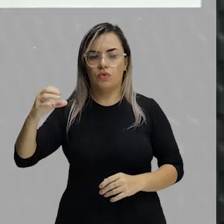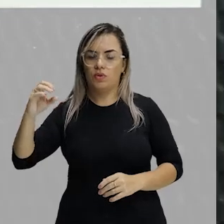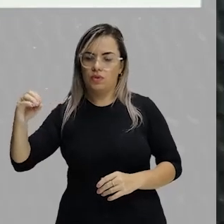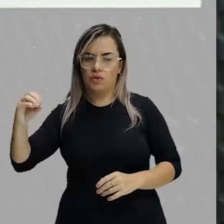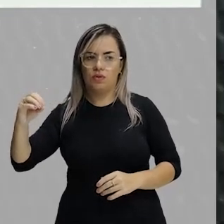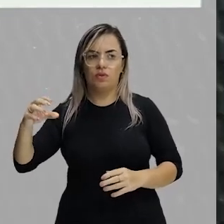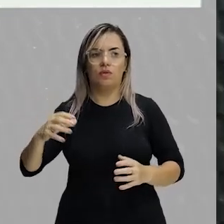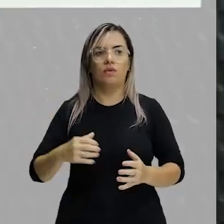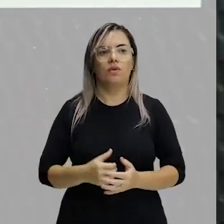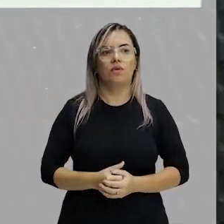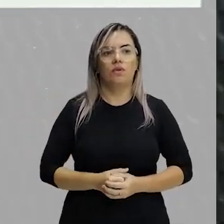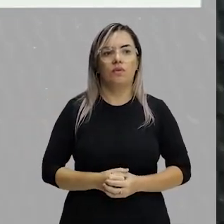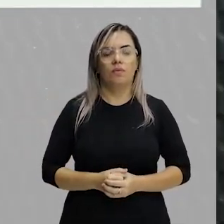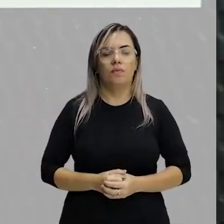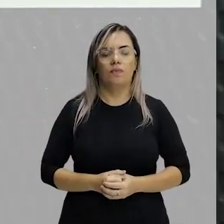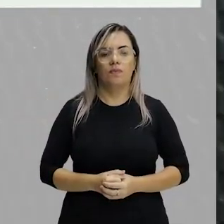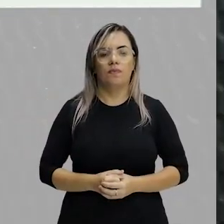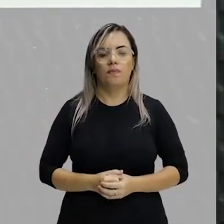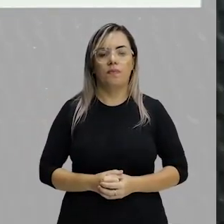0.